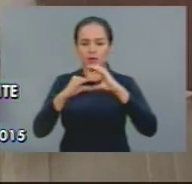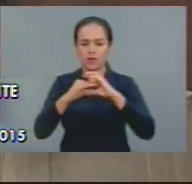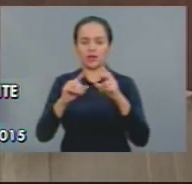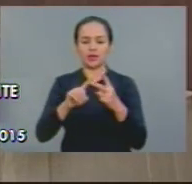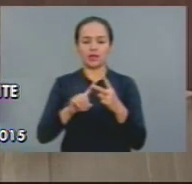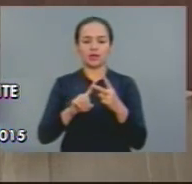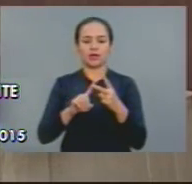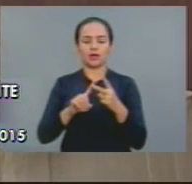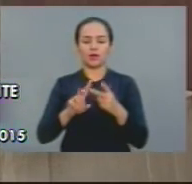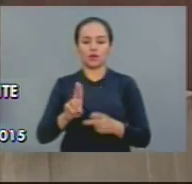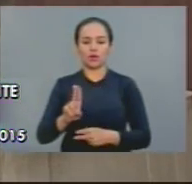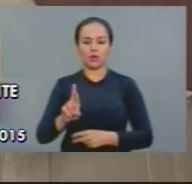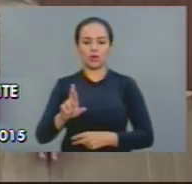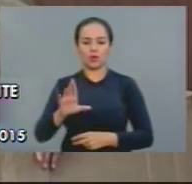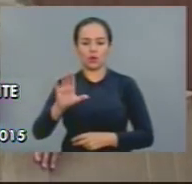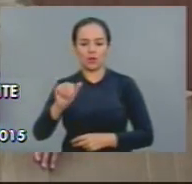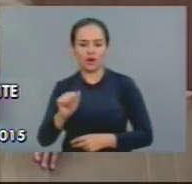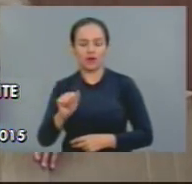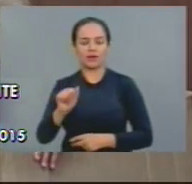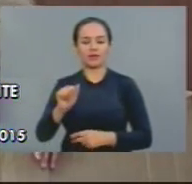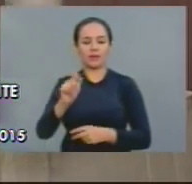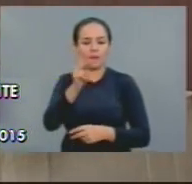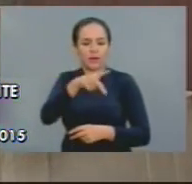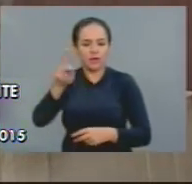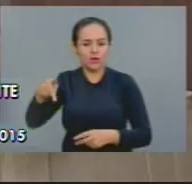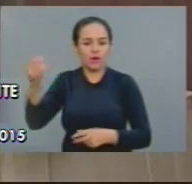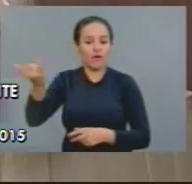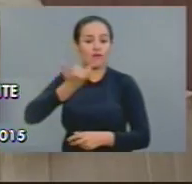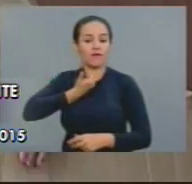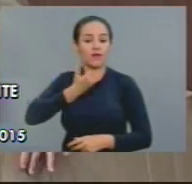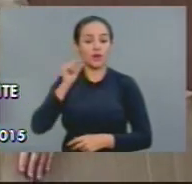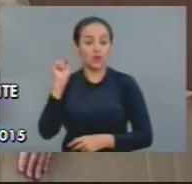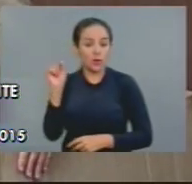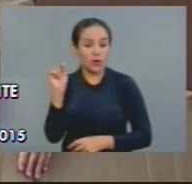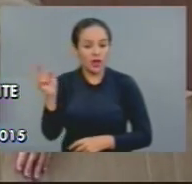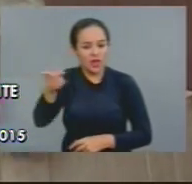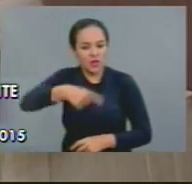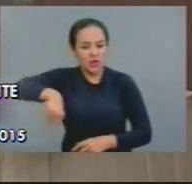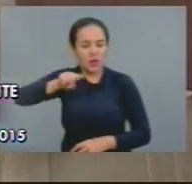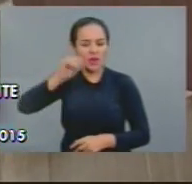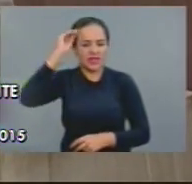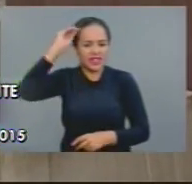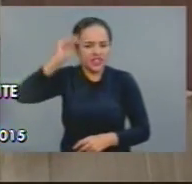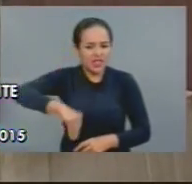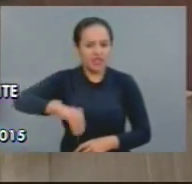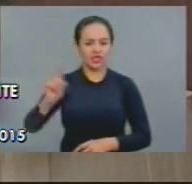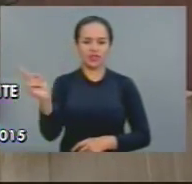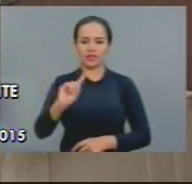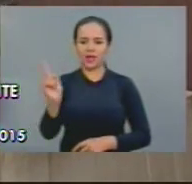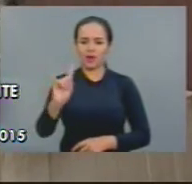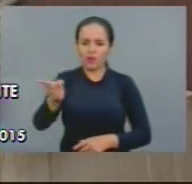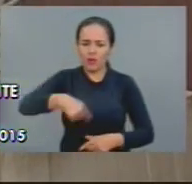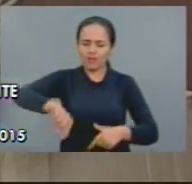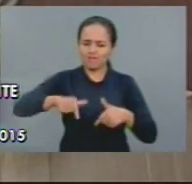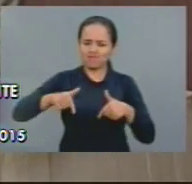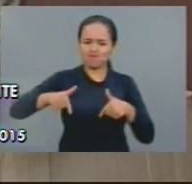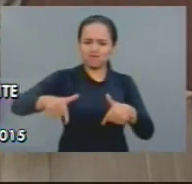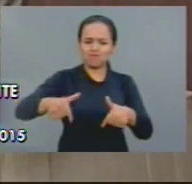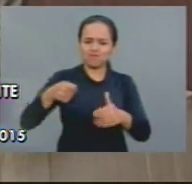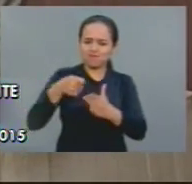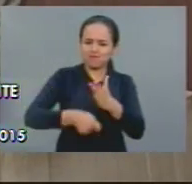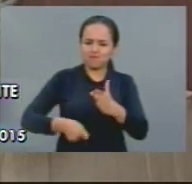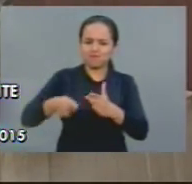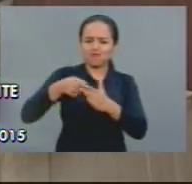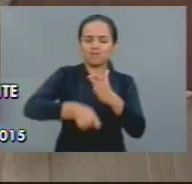é que não vamos permitir que deixem à míngua que não deixem à míngua a